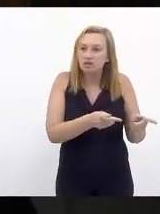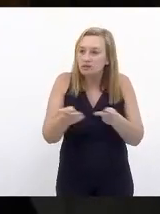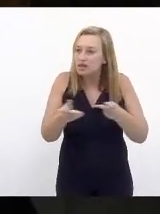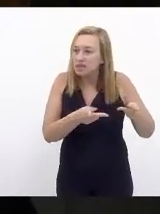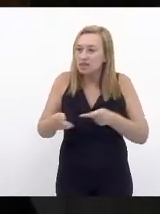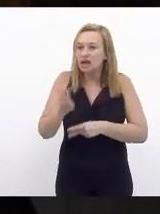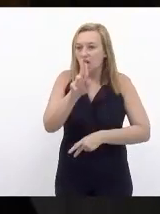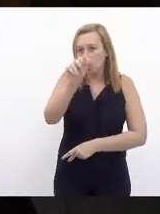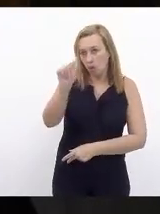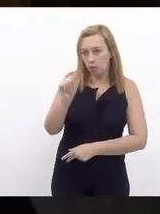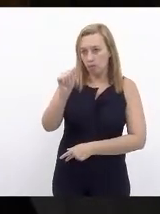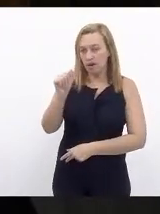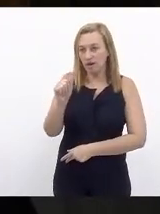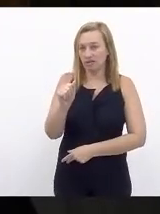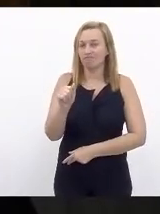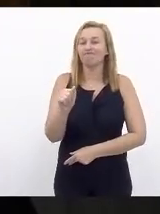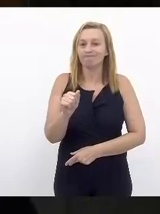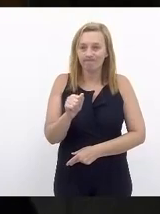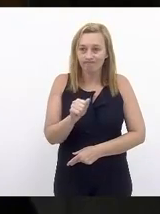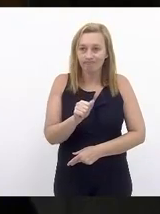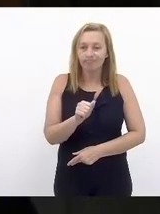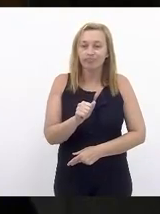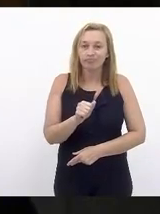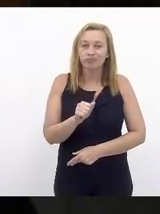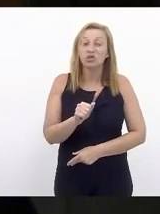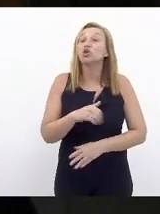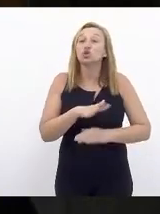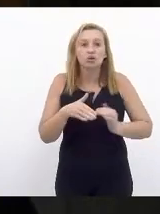Todas. Sem tirar e sem pôr.